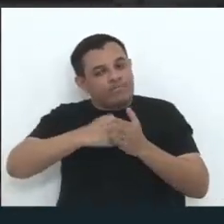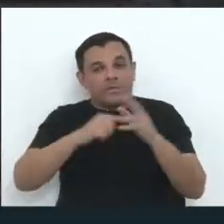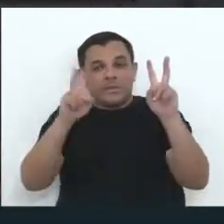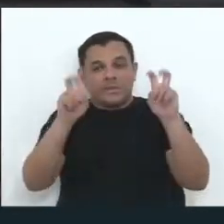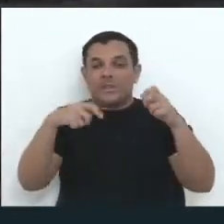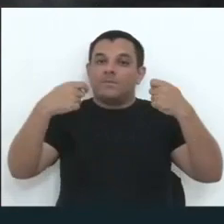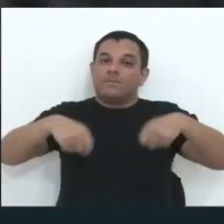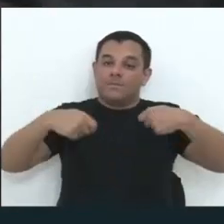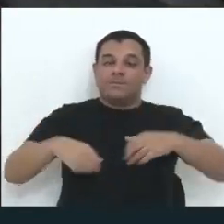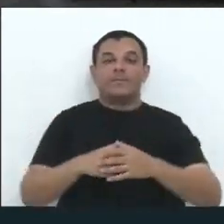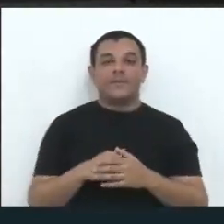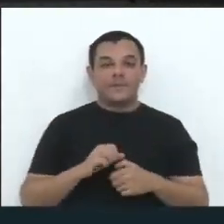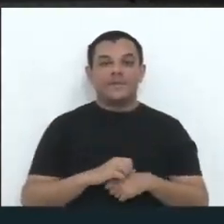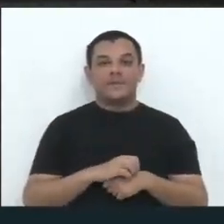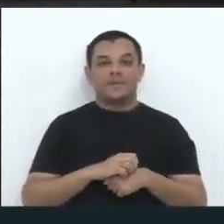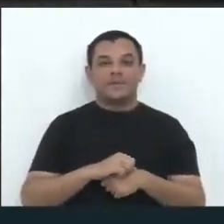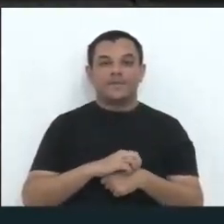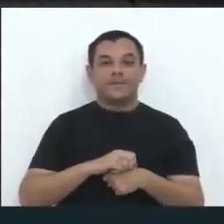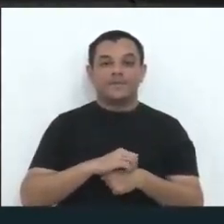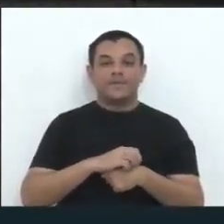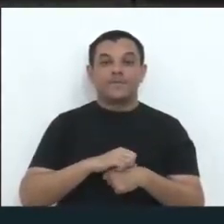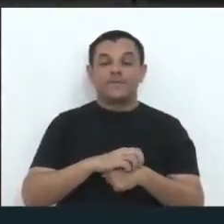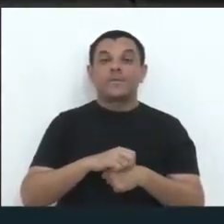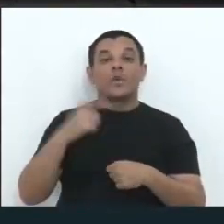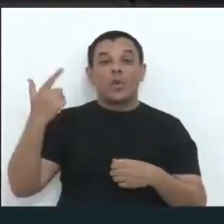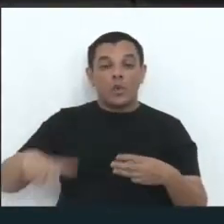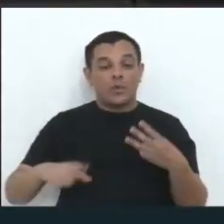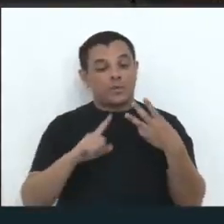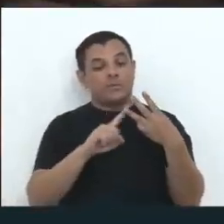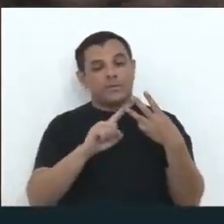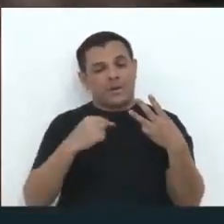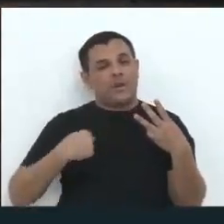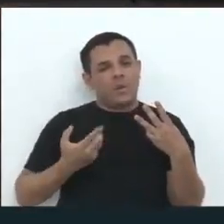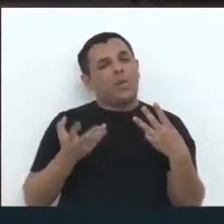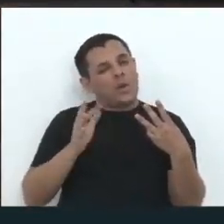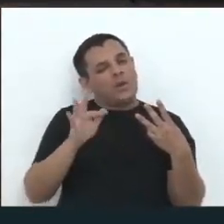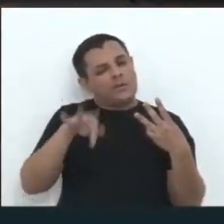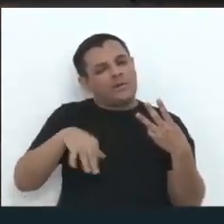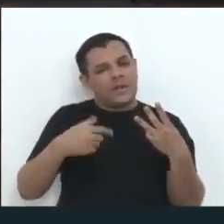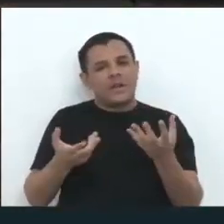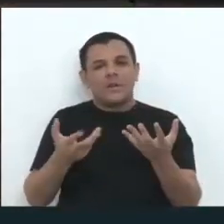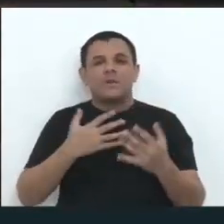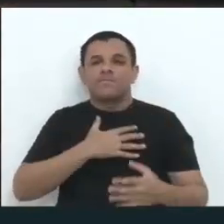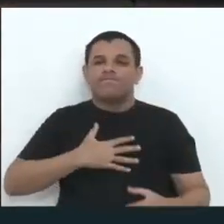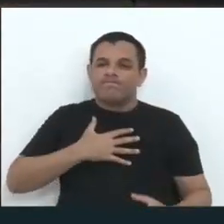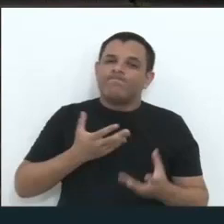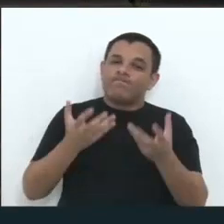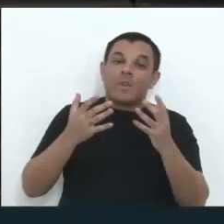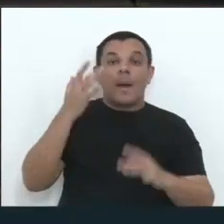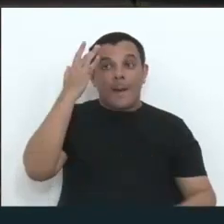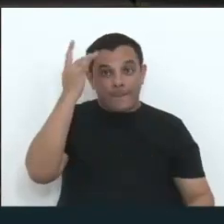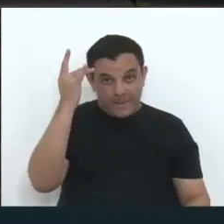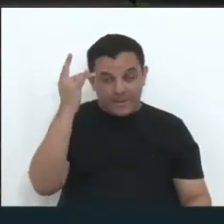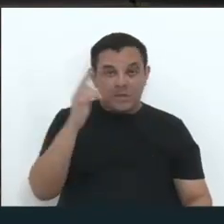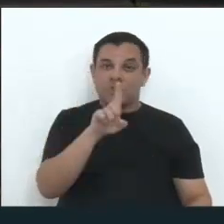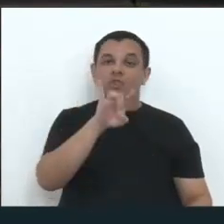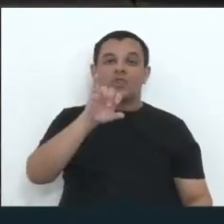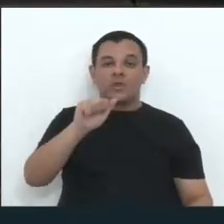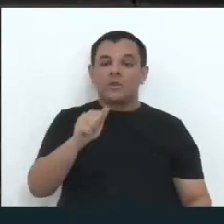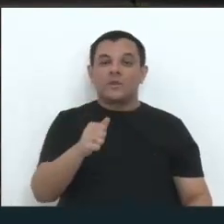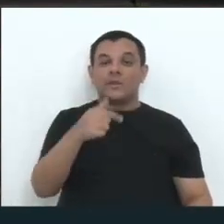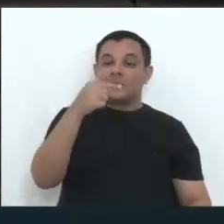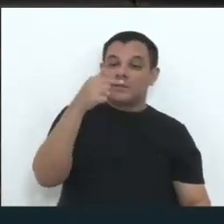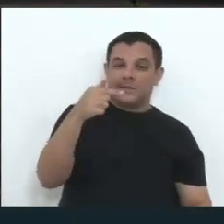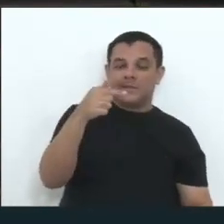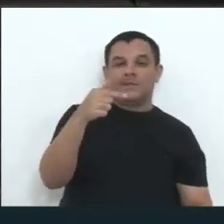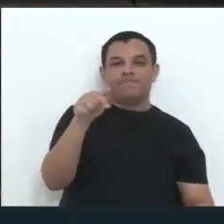senhor presidente, eu gostaria de falar rapidamente sobre amanhã, dia 7 de